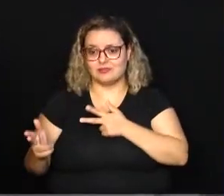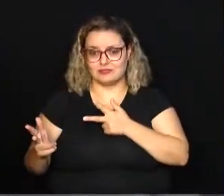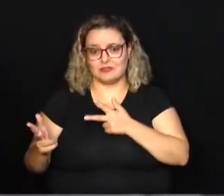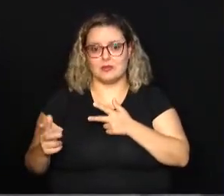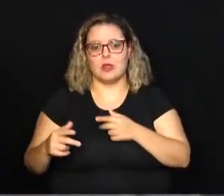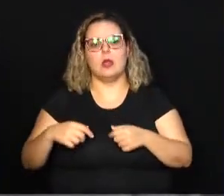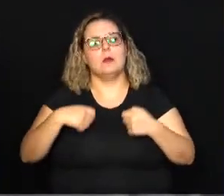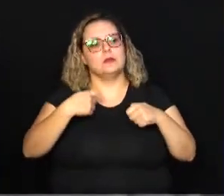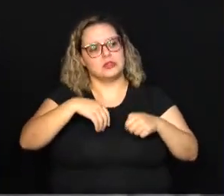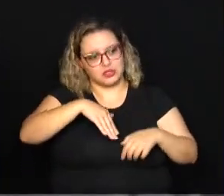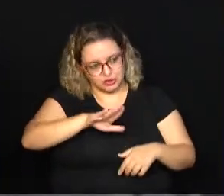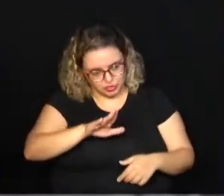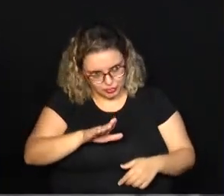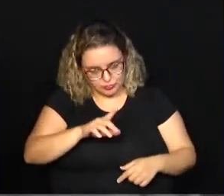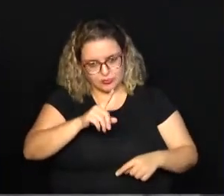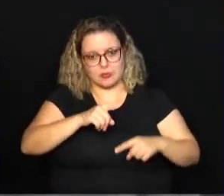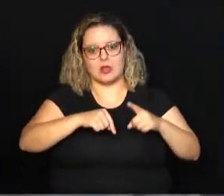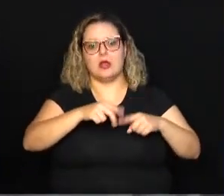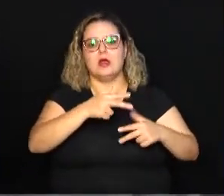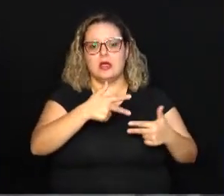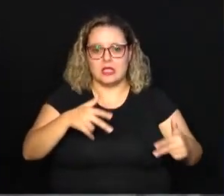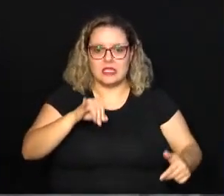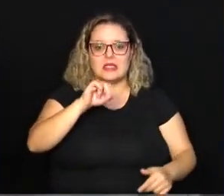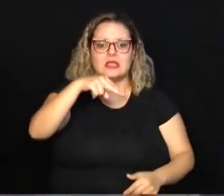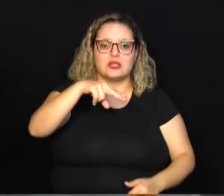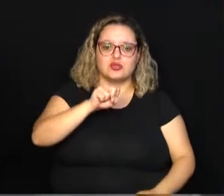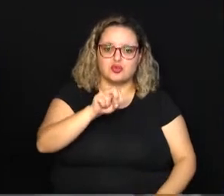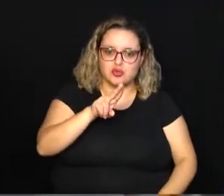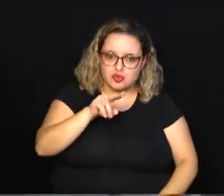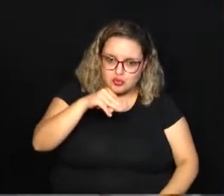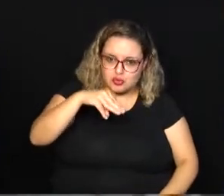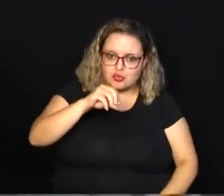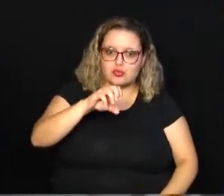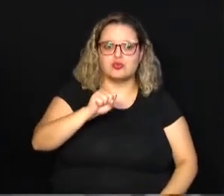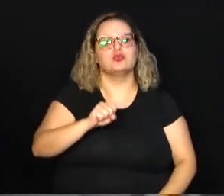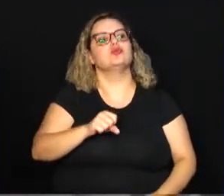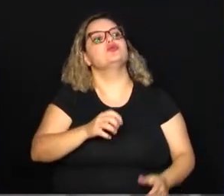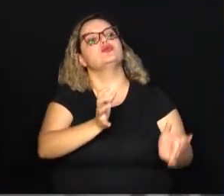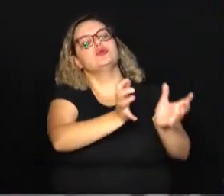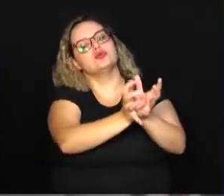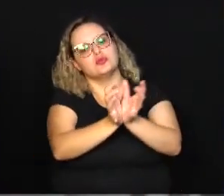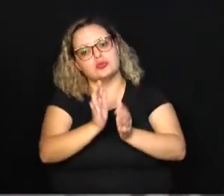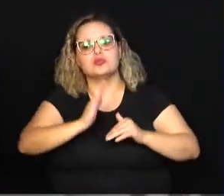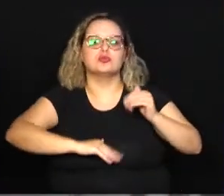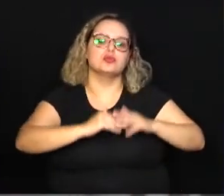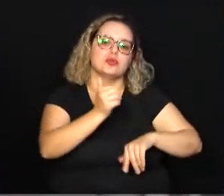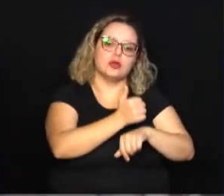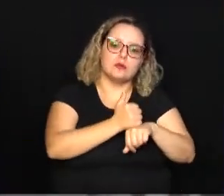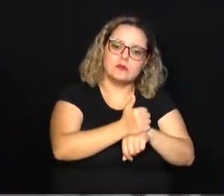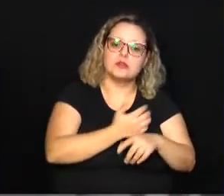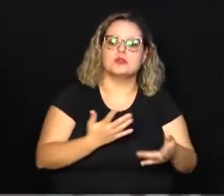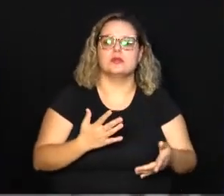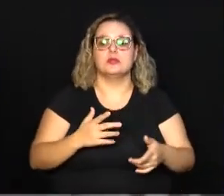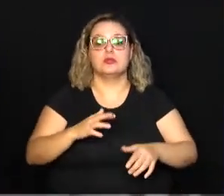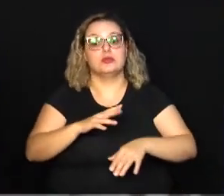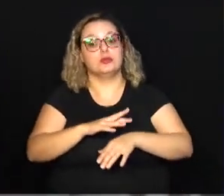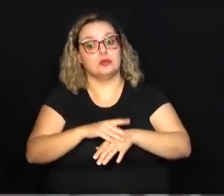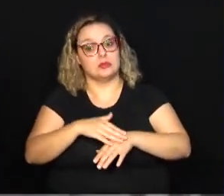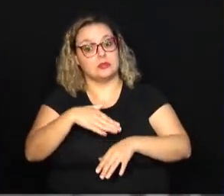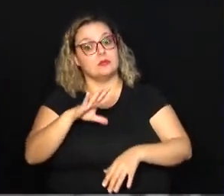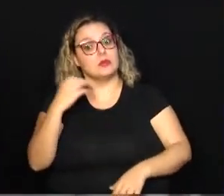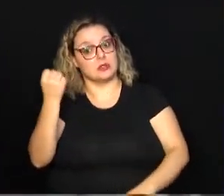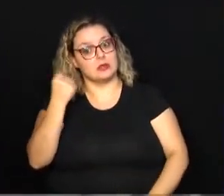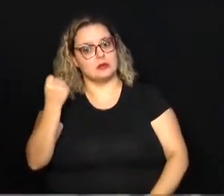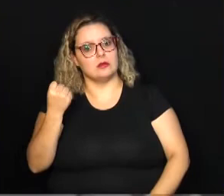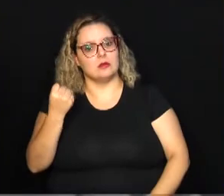mais equipamento, mais insumos para tratar a doença de uma mesma maneira, doenças mais graves. Então, o que está circulando